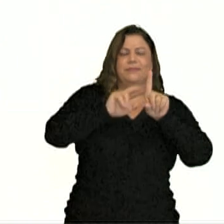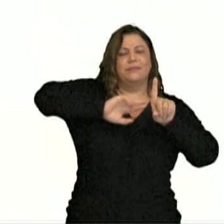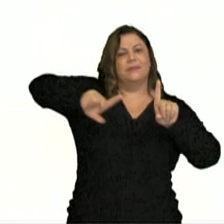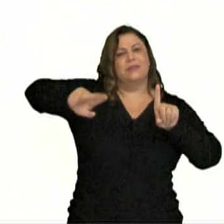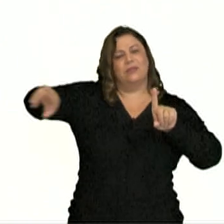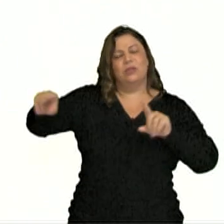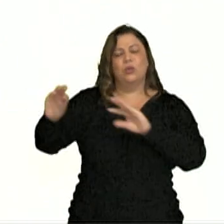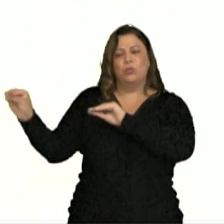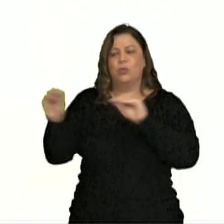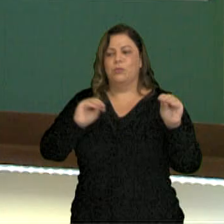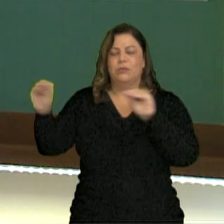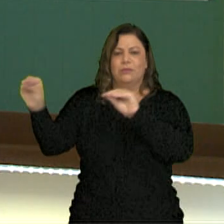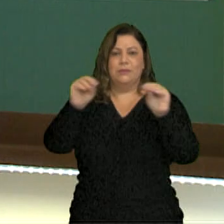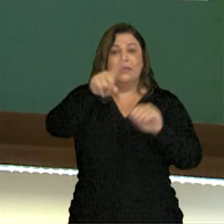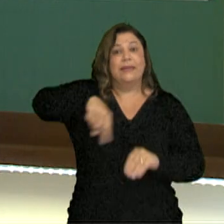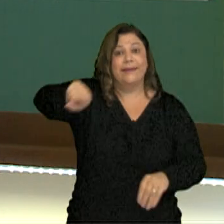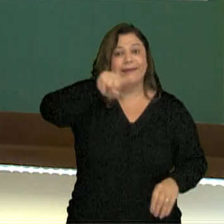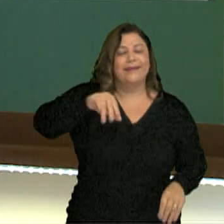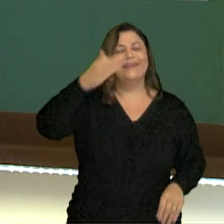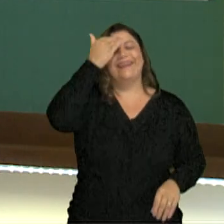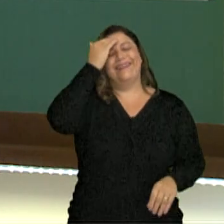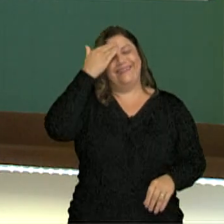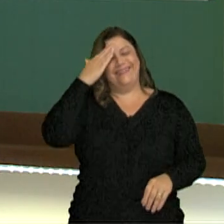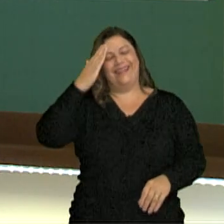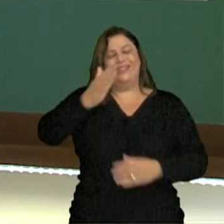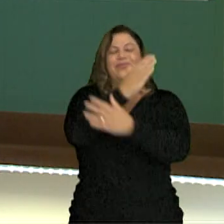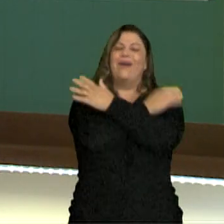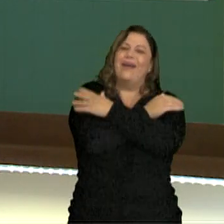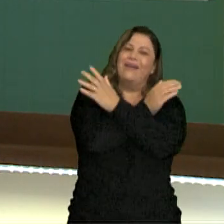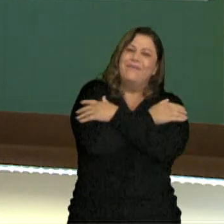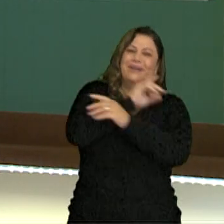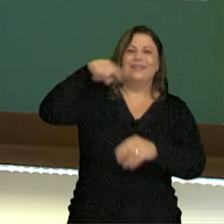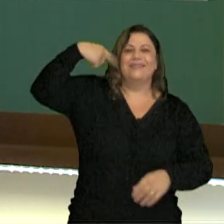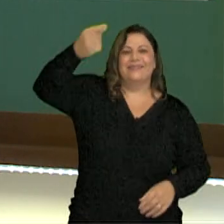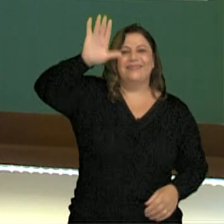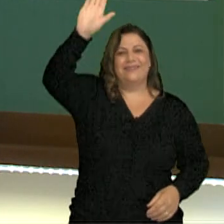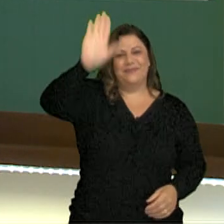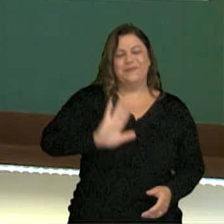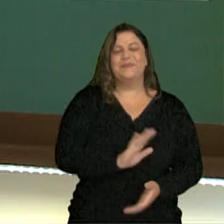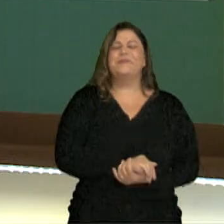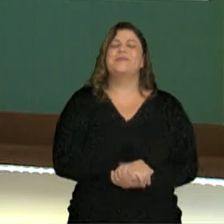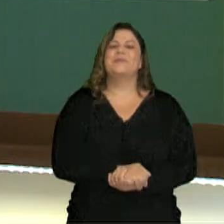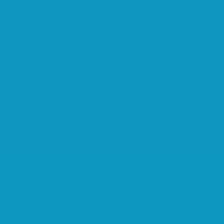migratórios. Espero que vocês tenham entendido. Um abraço e até mais!